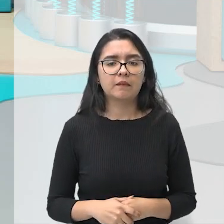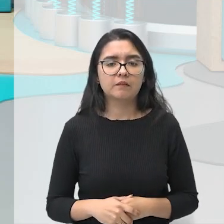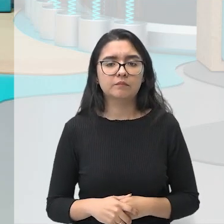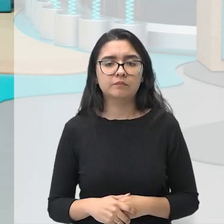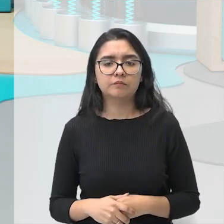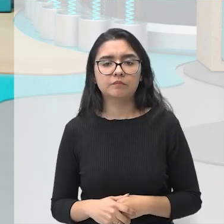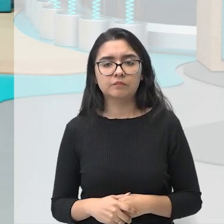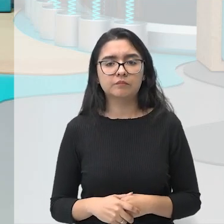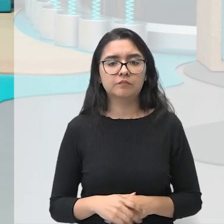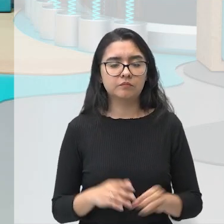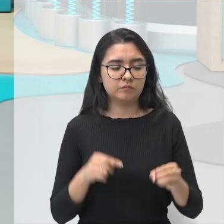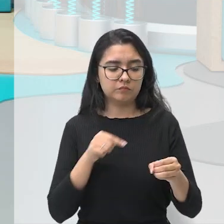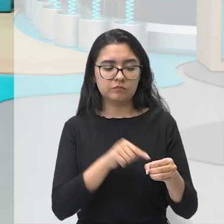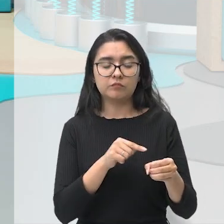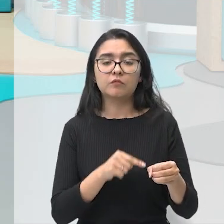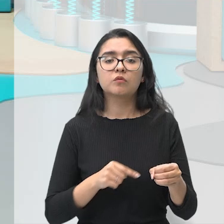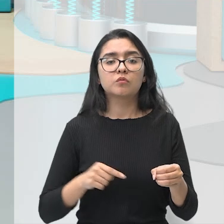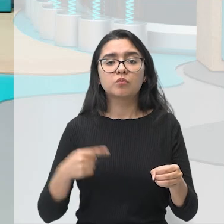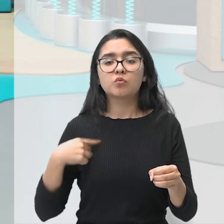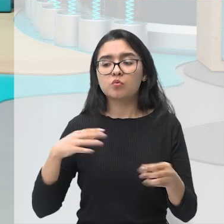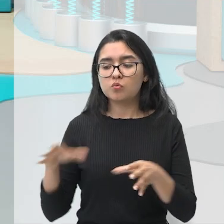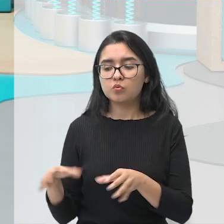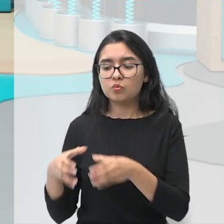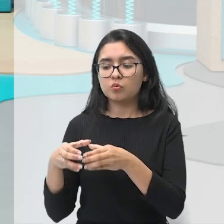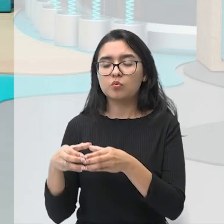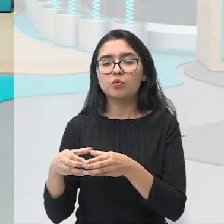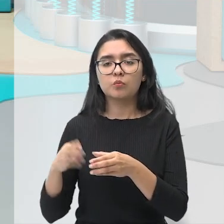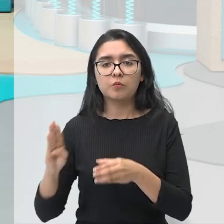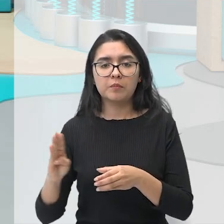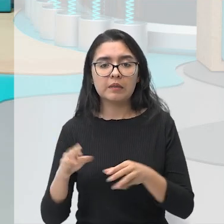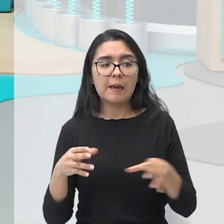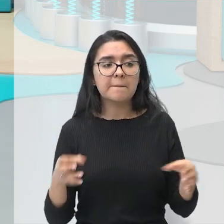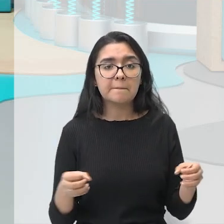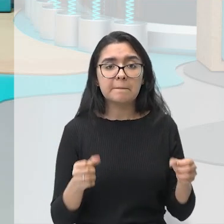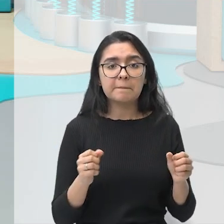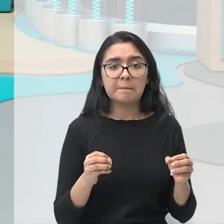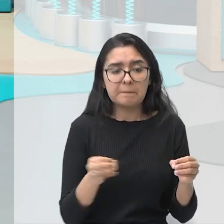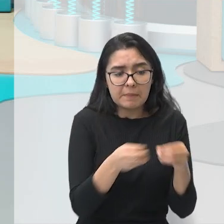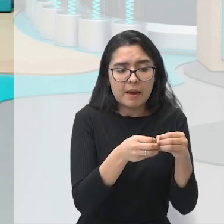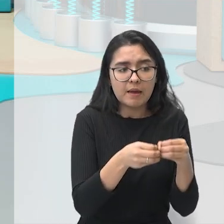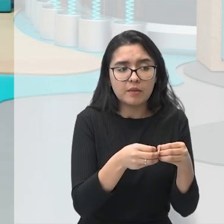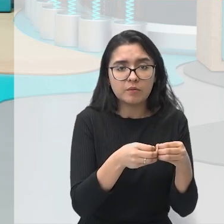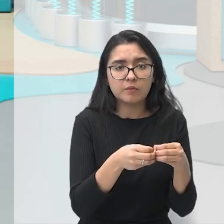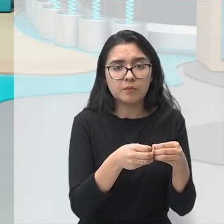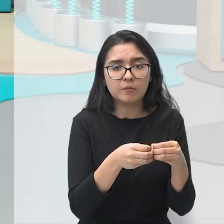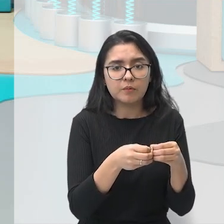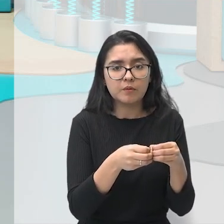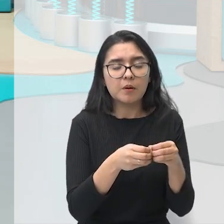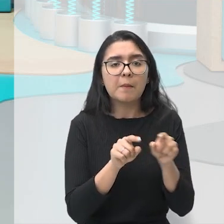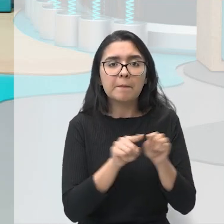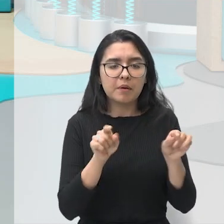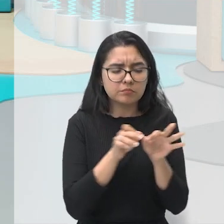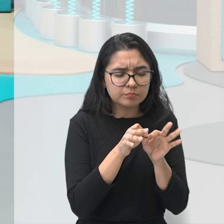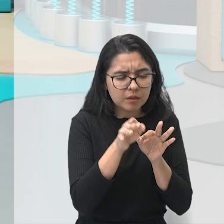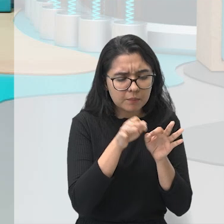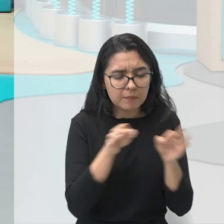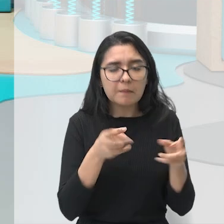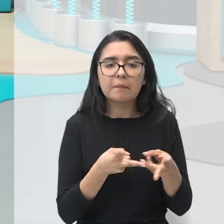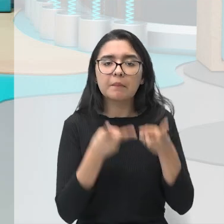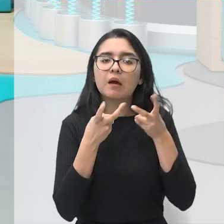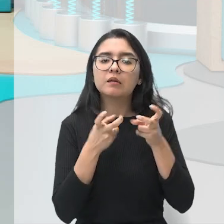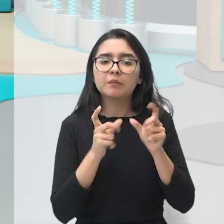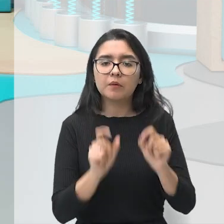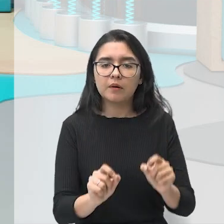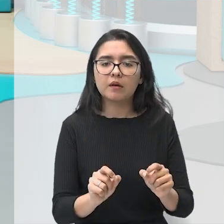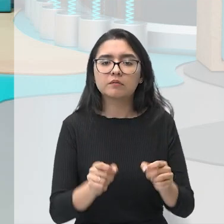bocha do fulano, do time B, está mais perto do bolim. Mas quando a gente vai lá e tira a medida bem pertinho, a gente